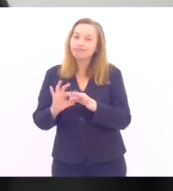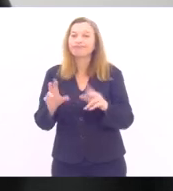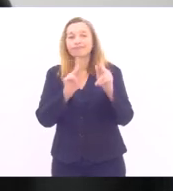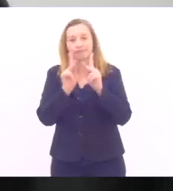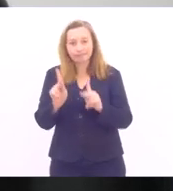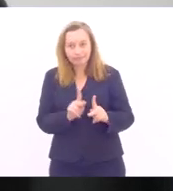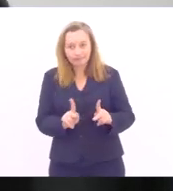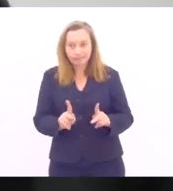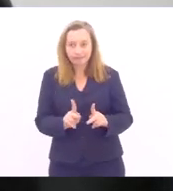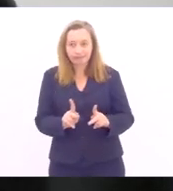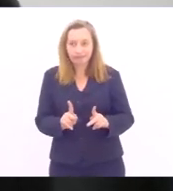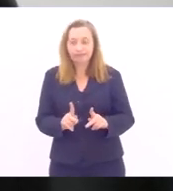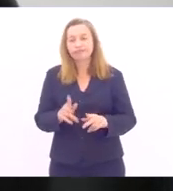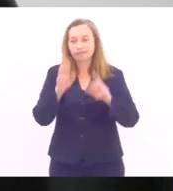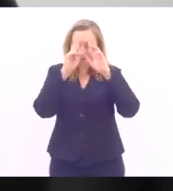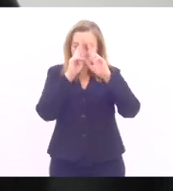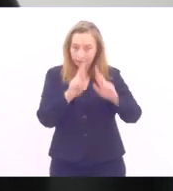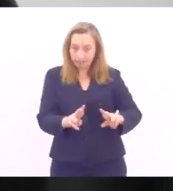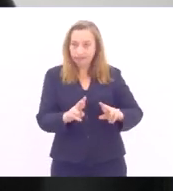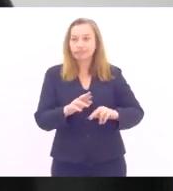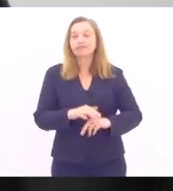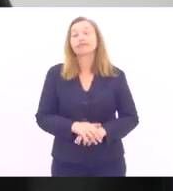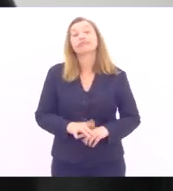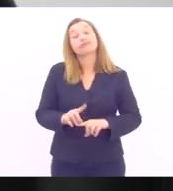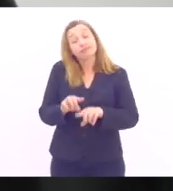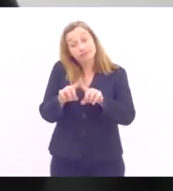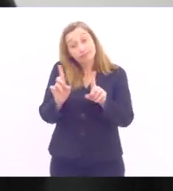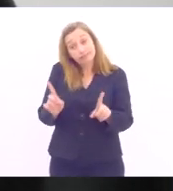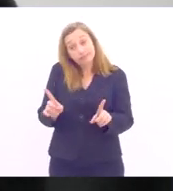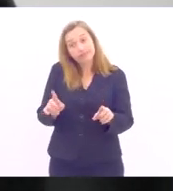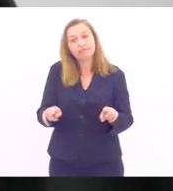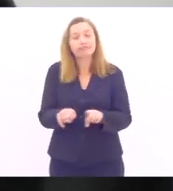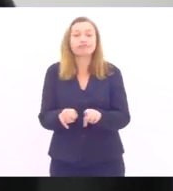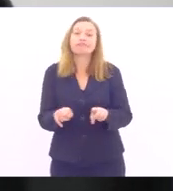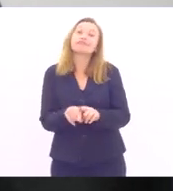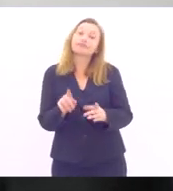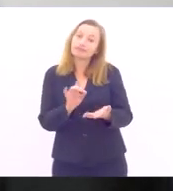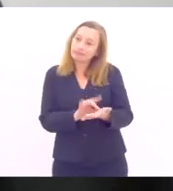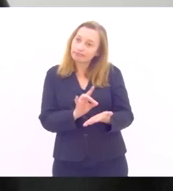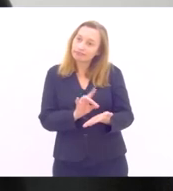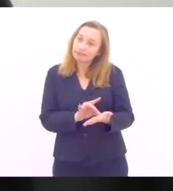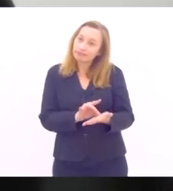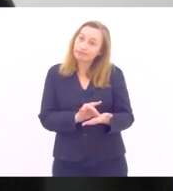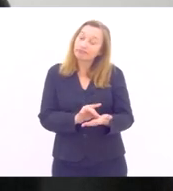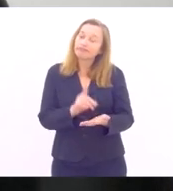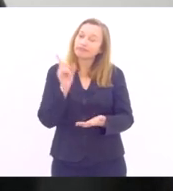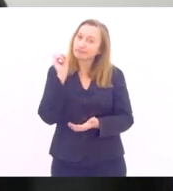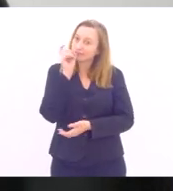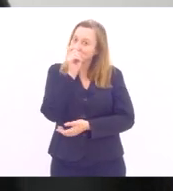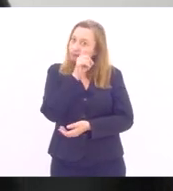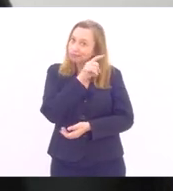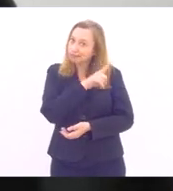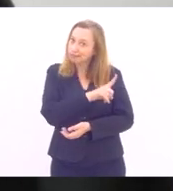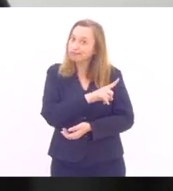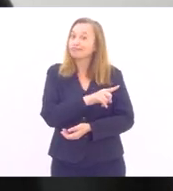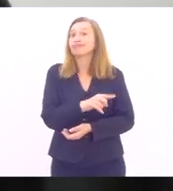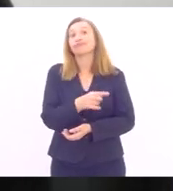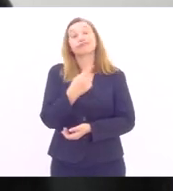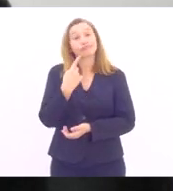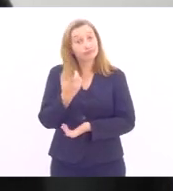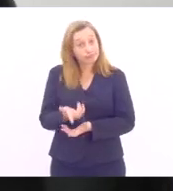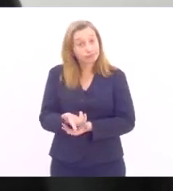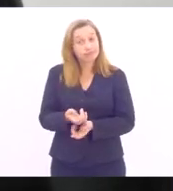tem que ser com respeito. Mas também é verdade que é muito difícil você